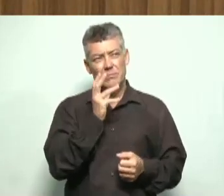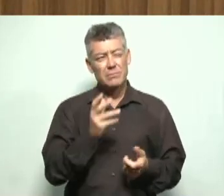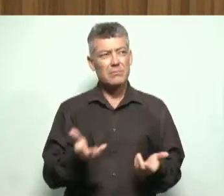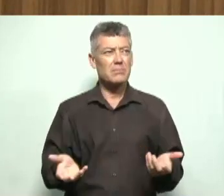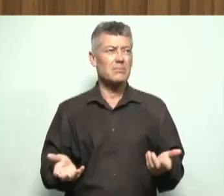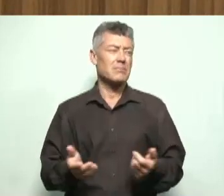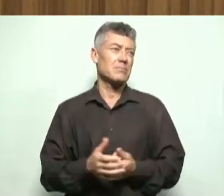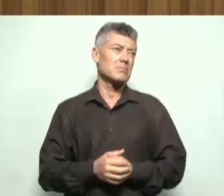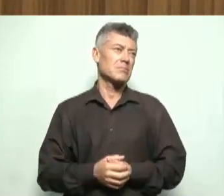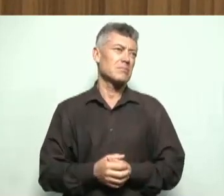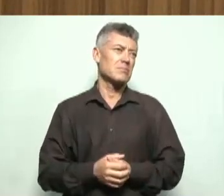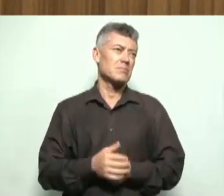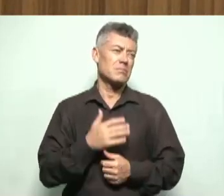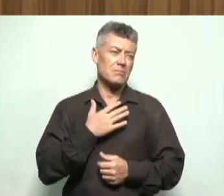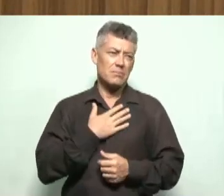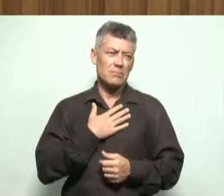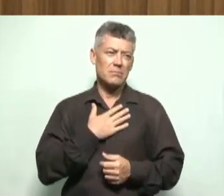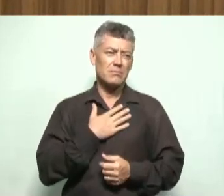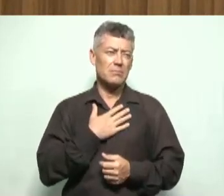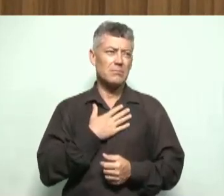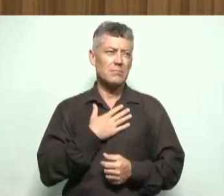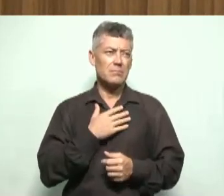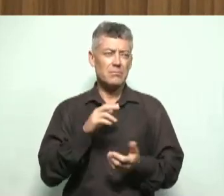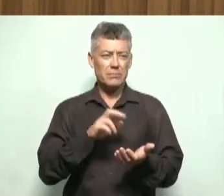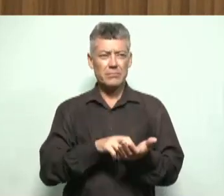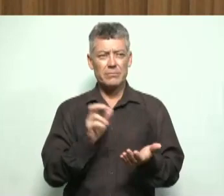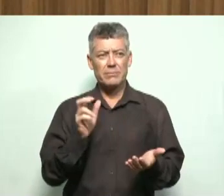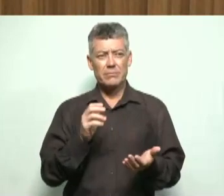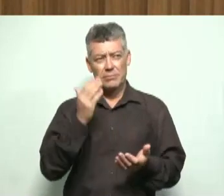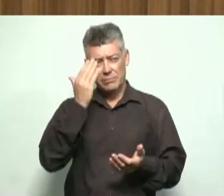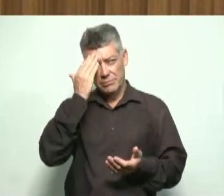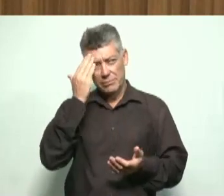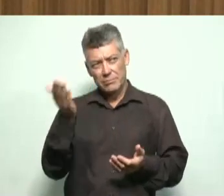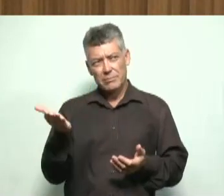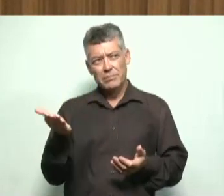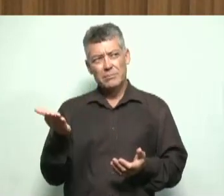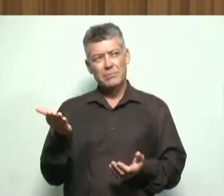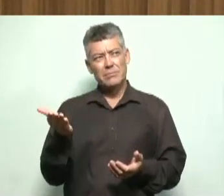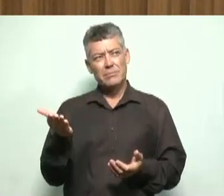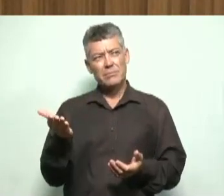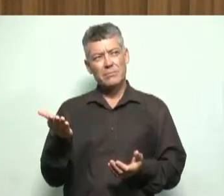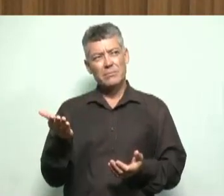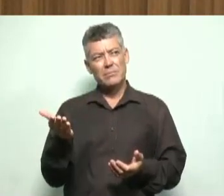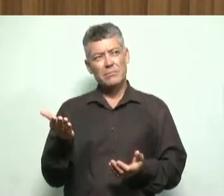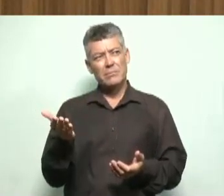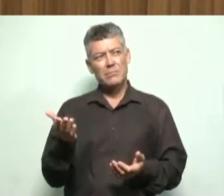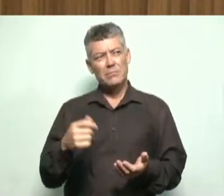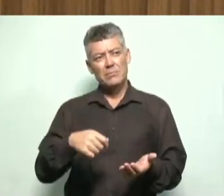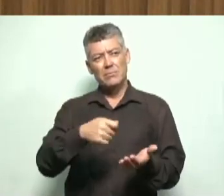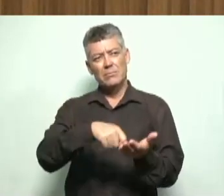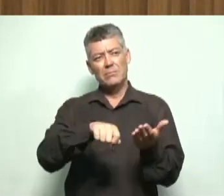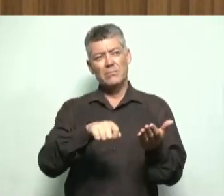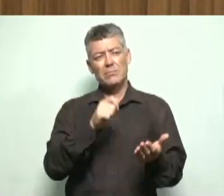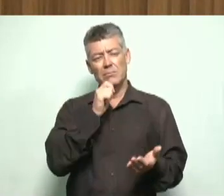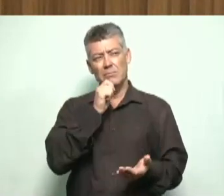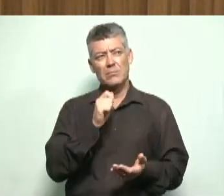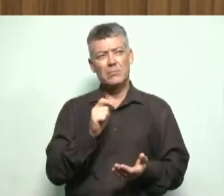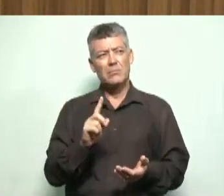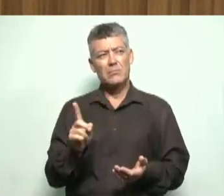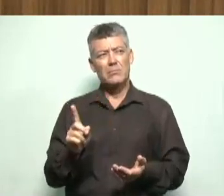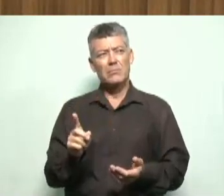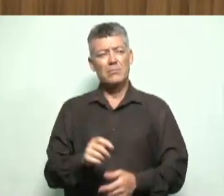Então, senhor presidente, eram essas as minhas colocações aqui essa manhã, e eu agradeço a Vossa Excelência pela benevolência, porque nem escrito eu estava hoje.